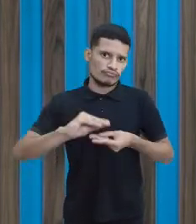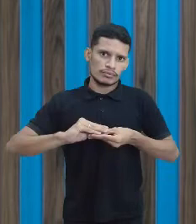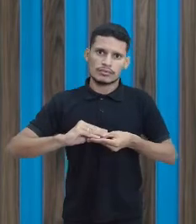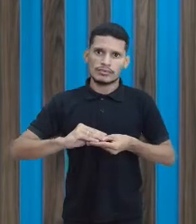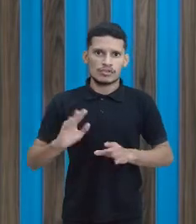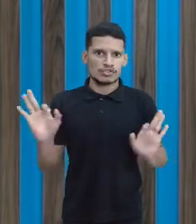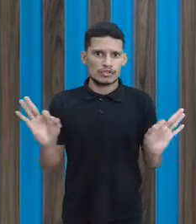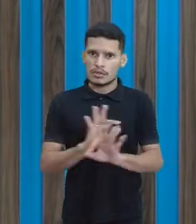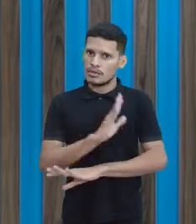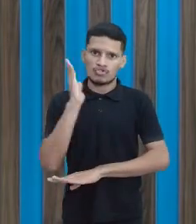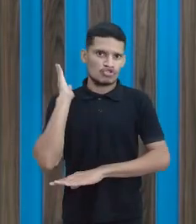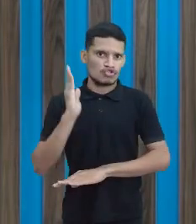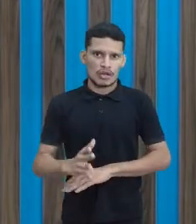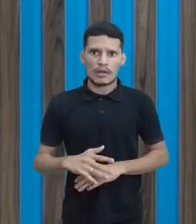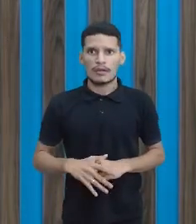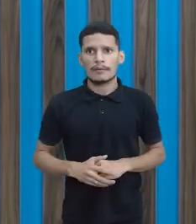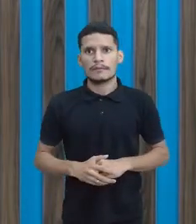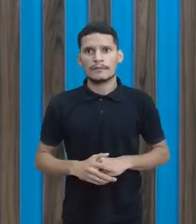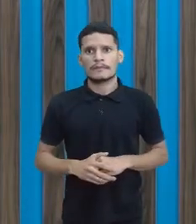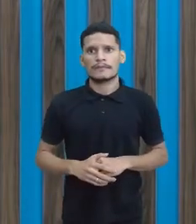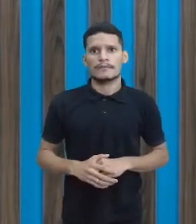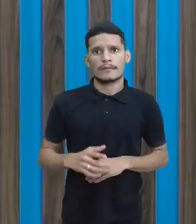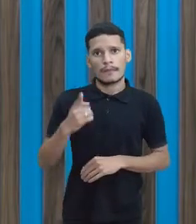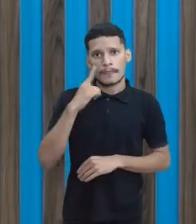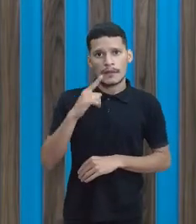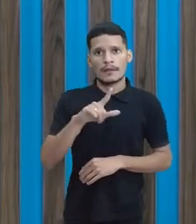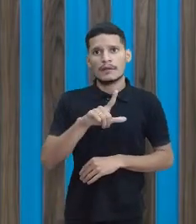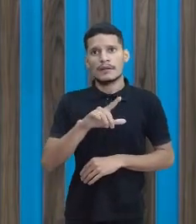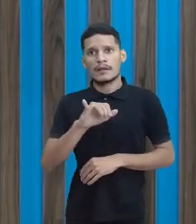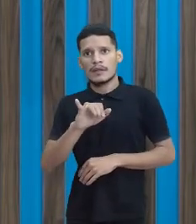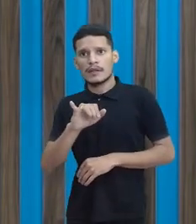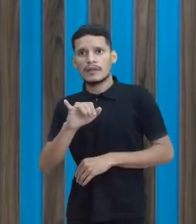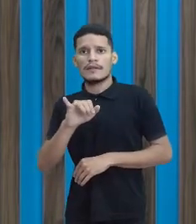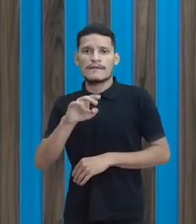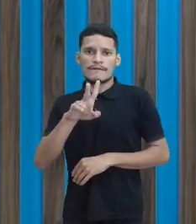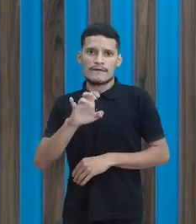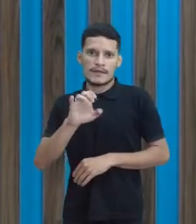está resolvido. Lived, like, ok?